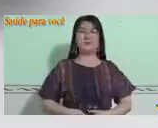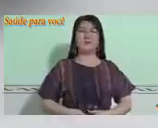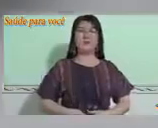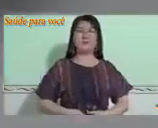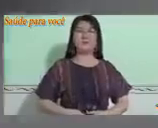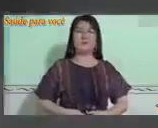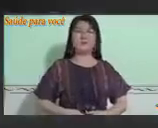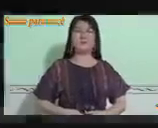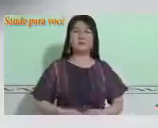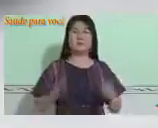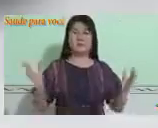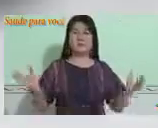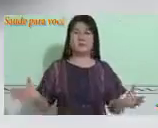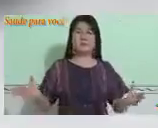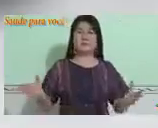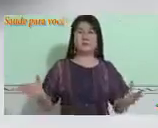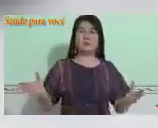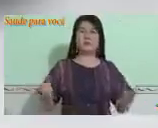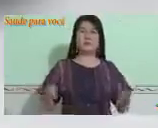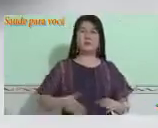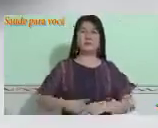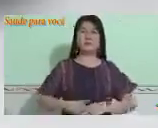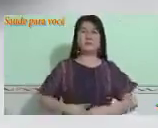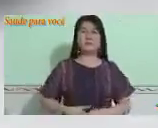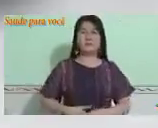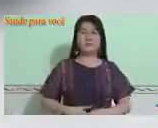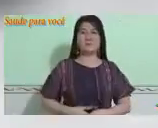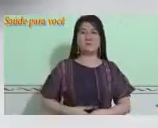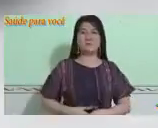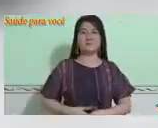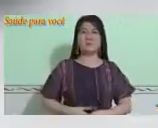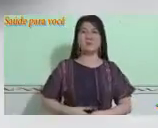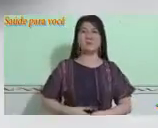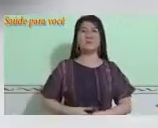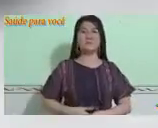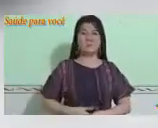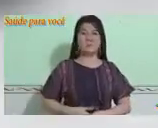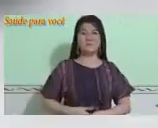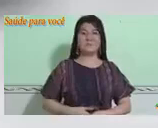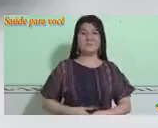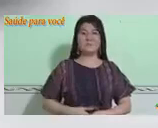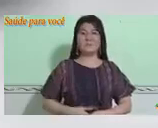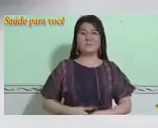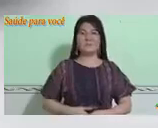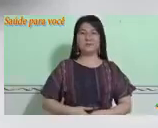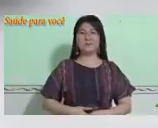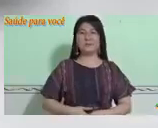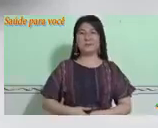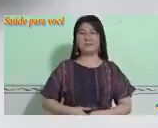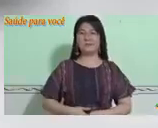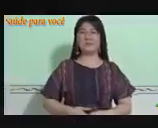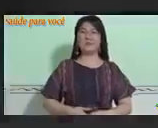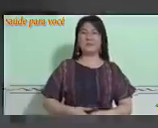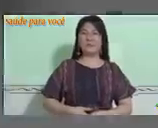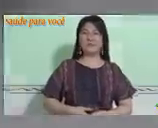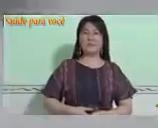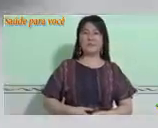vírgula, partiu a algum osso, vírgula, tem um ferimento ou lesão em algum órgão e, vírgula, por isso, vírgula, deve ser